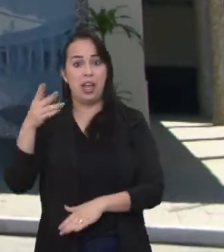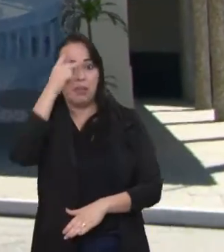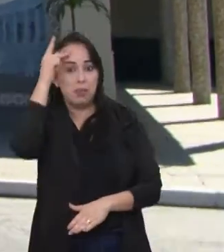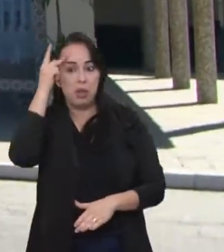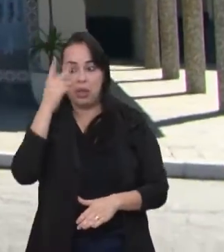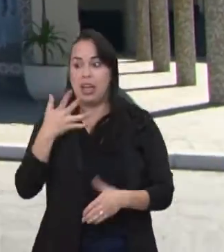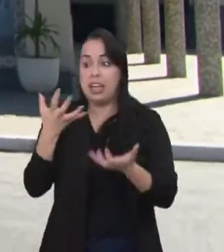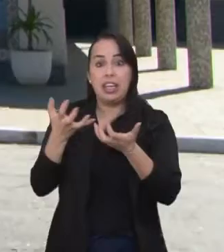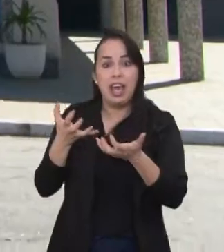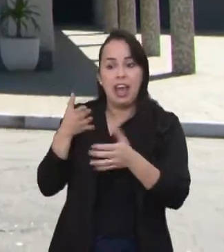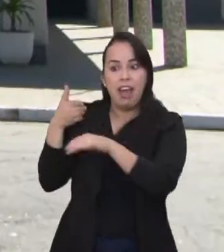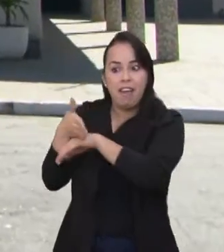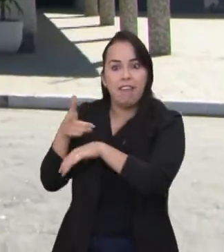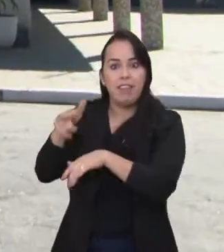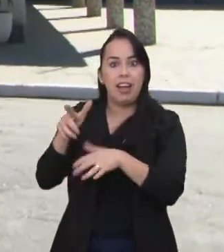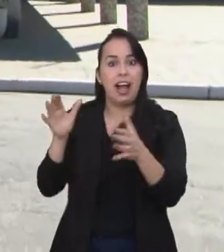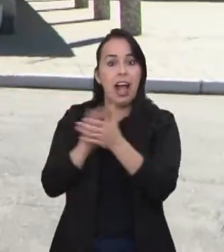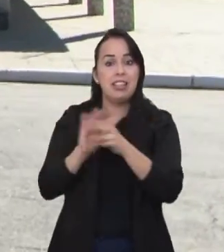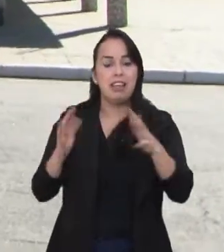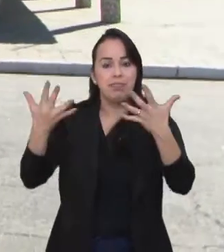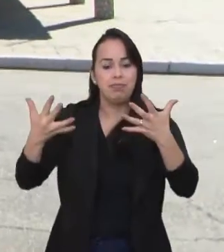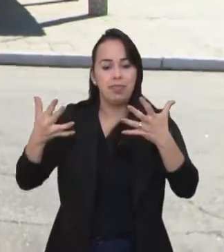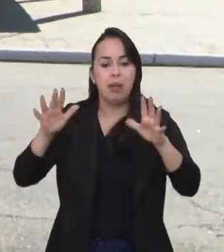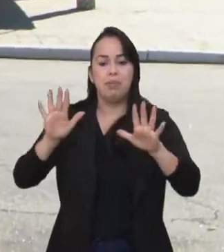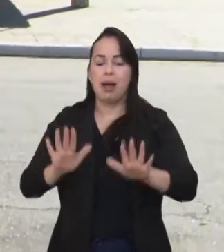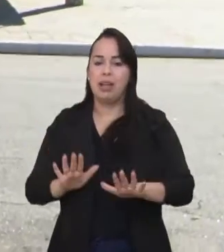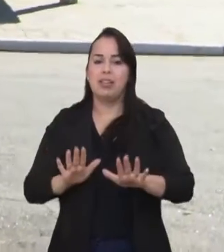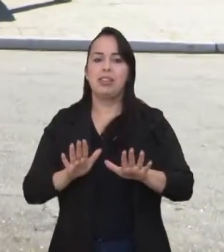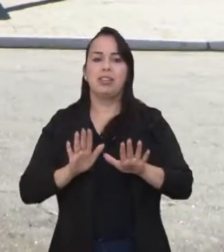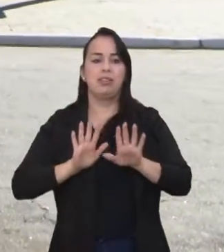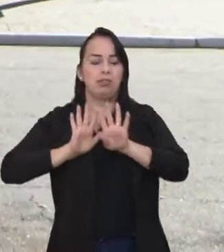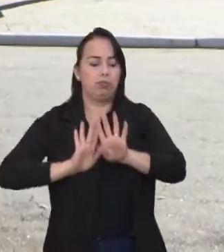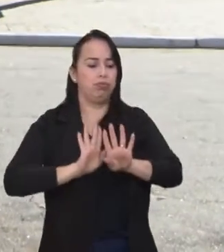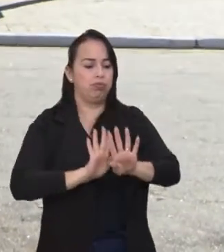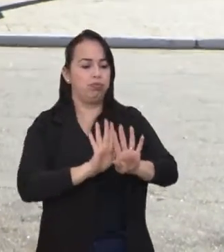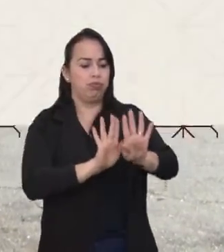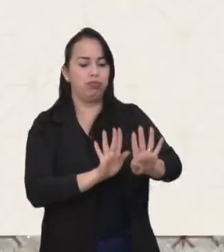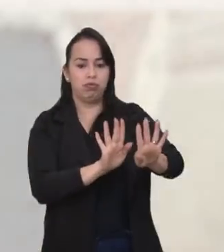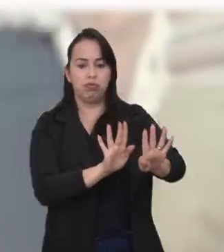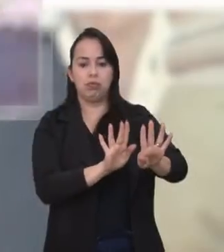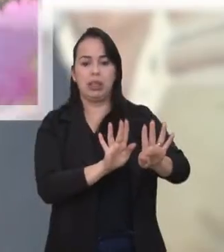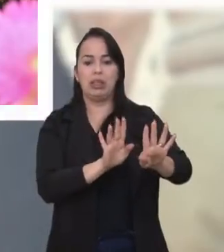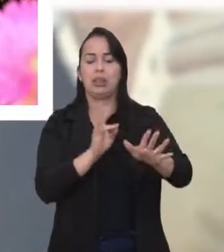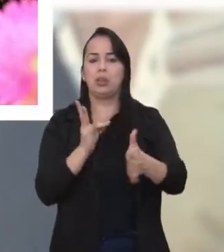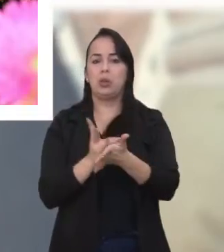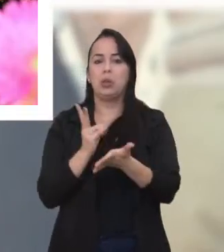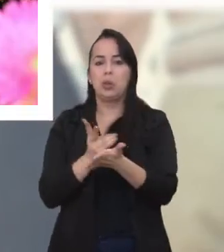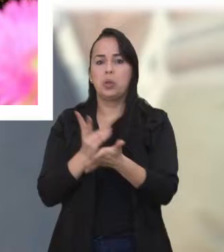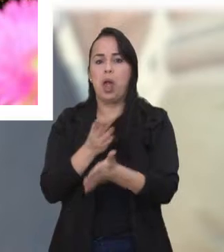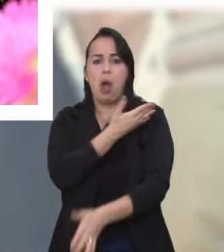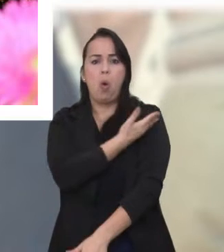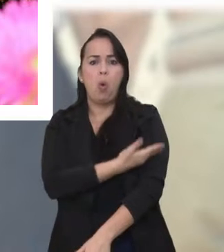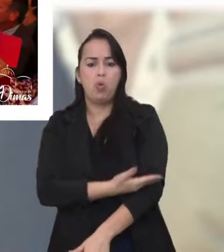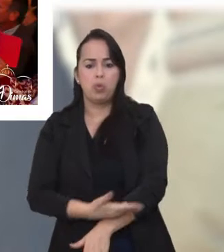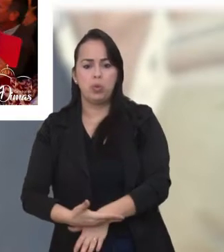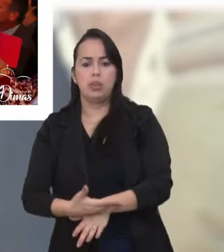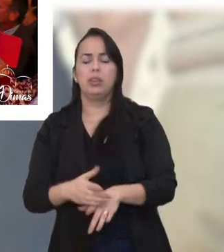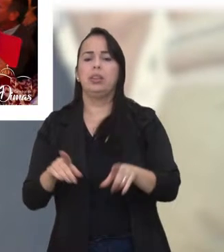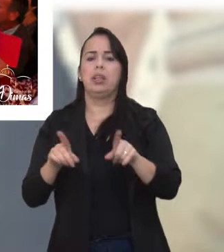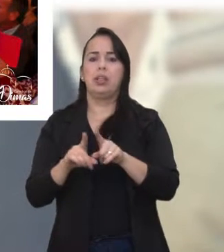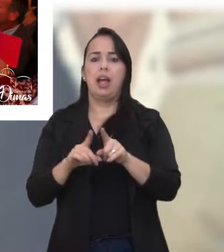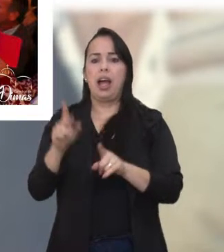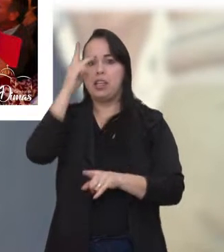de casamentos, mas a missa e a procissão da festa da Nossa Senhora de Fátima continuam a ser uma tradição que